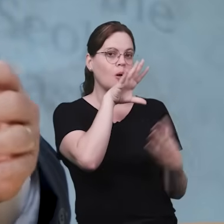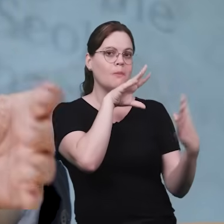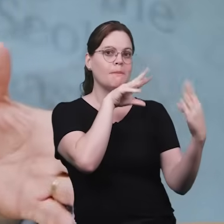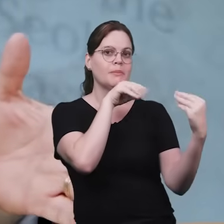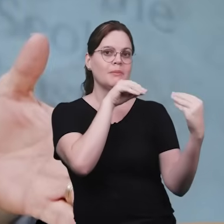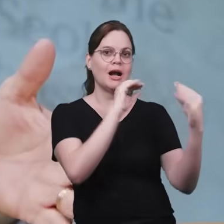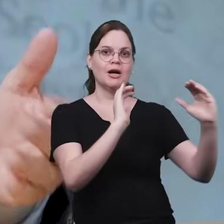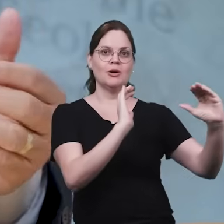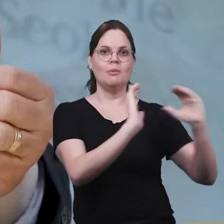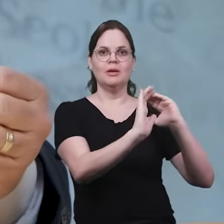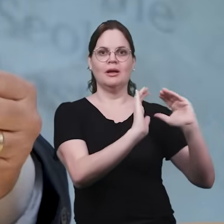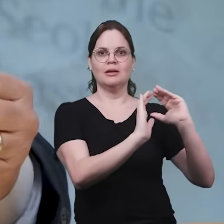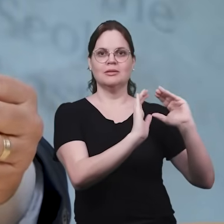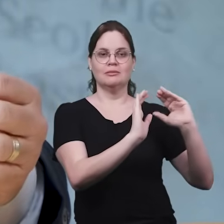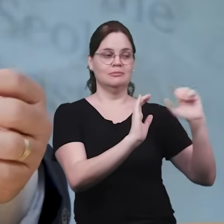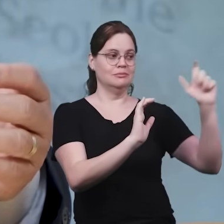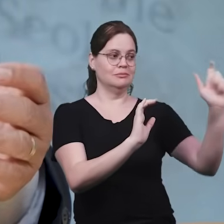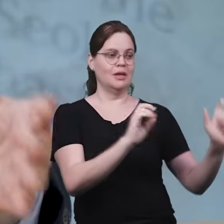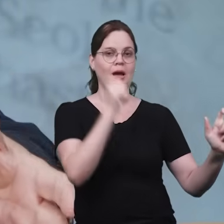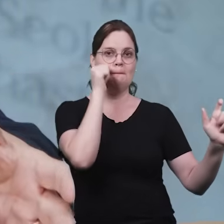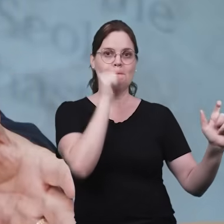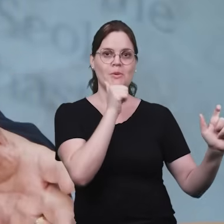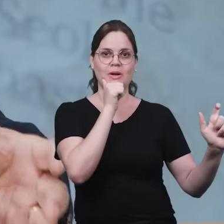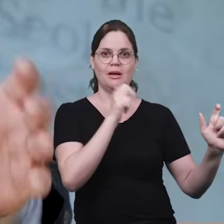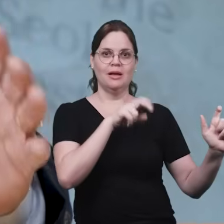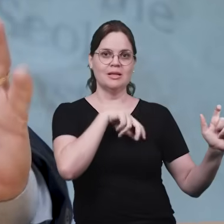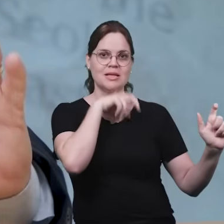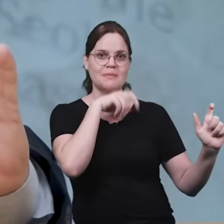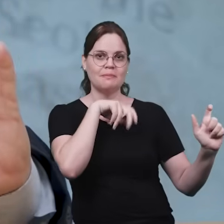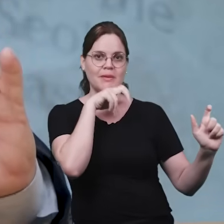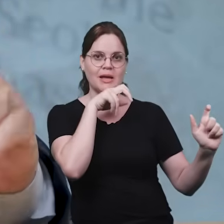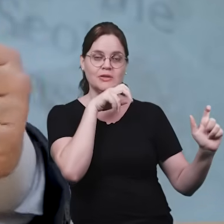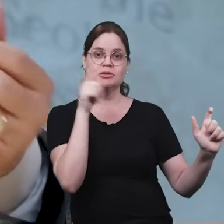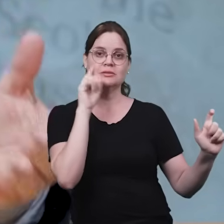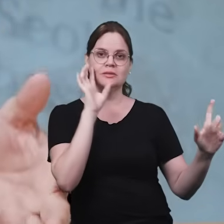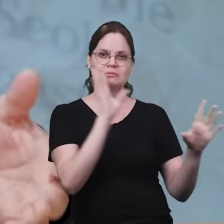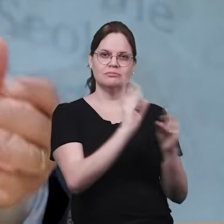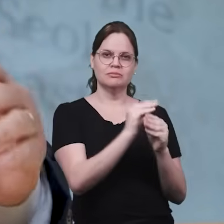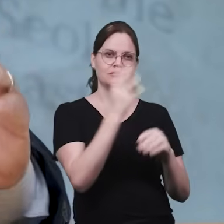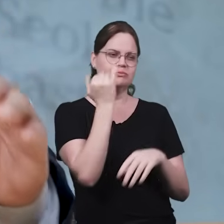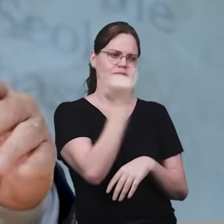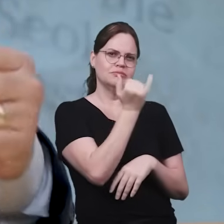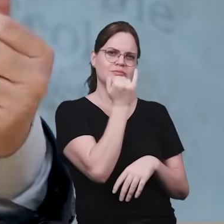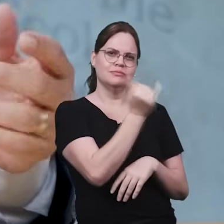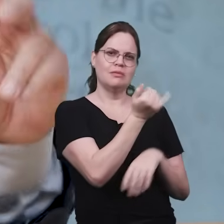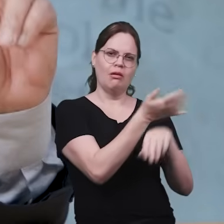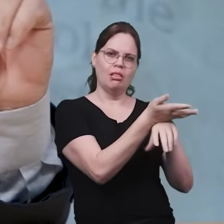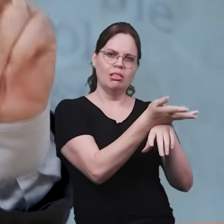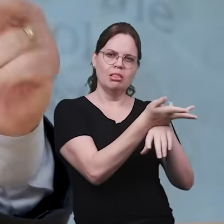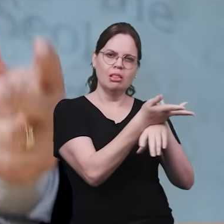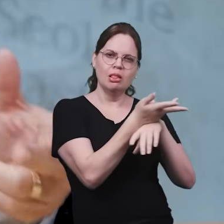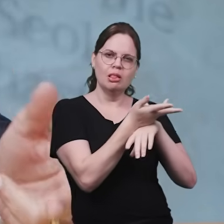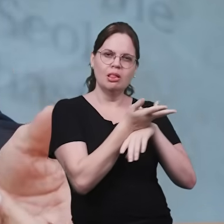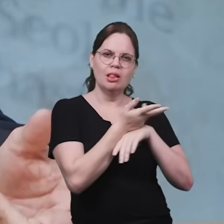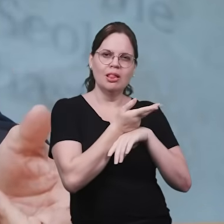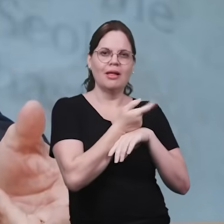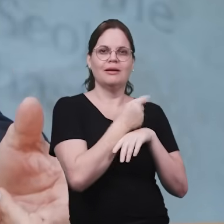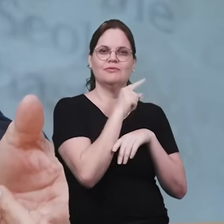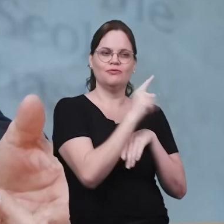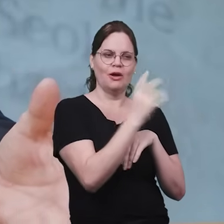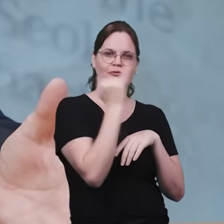Bíblia descreve entre a mulher e a serpente, uma imagem foi passada, uma ideia foi, entre